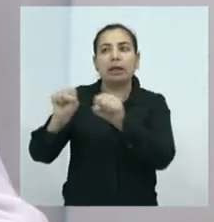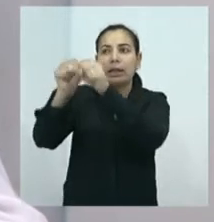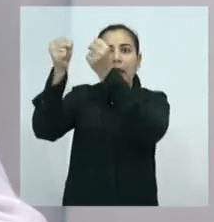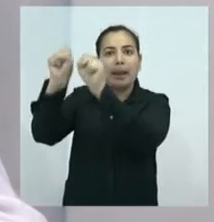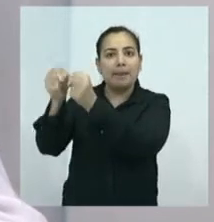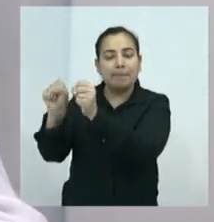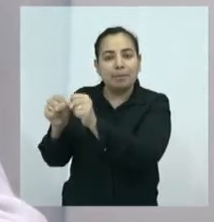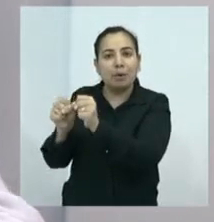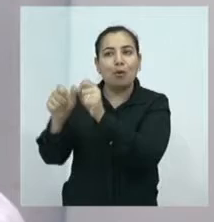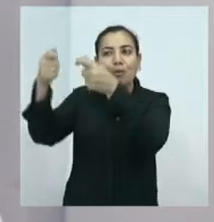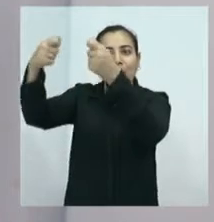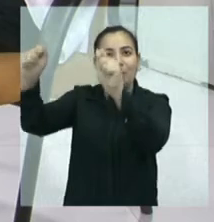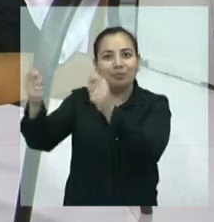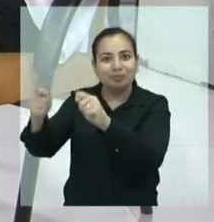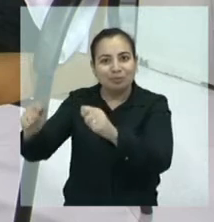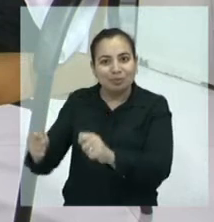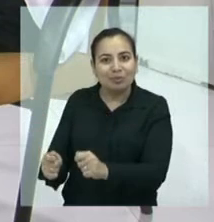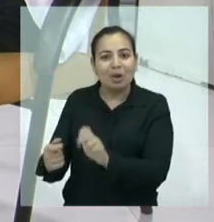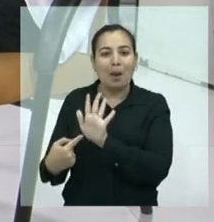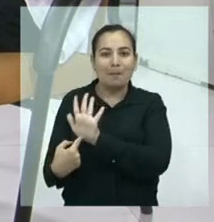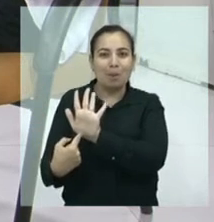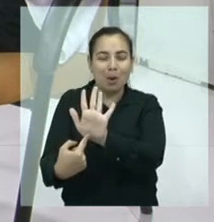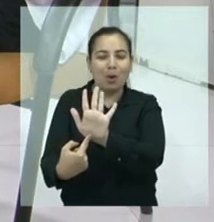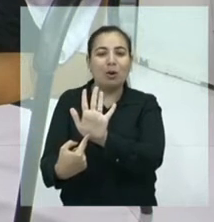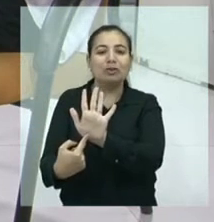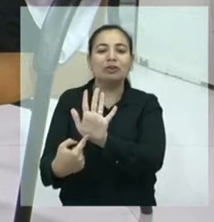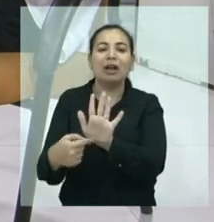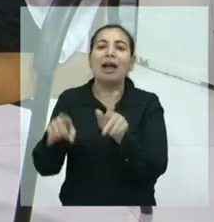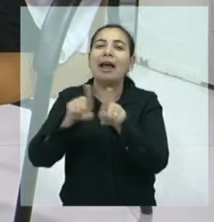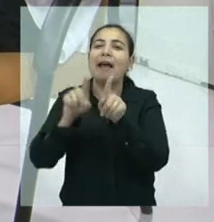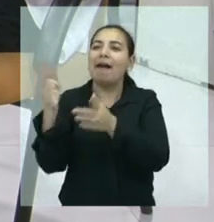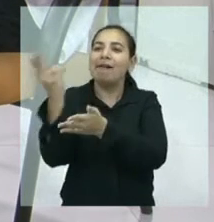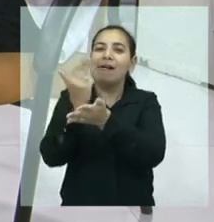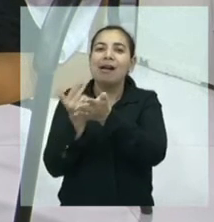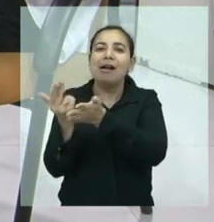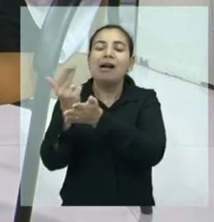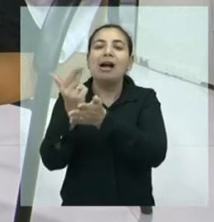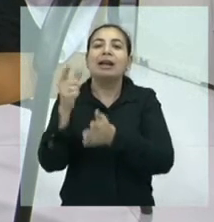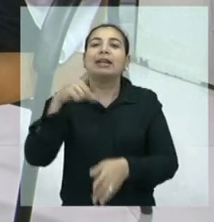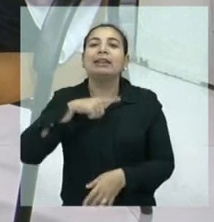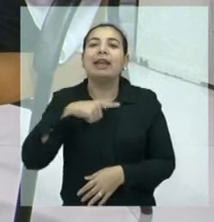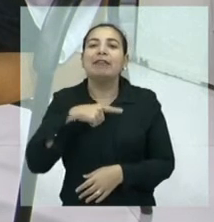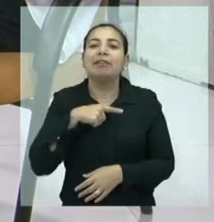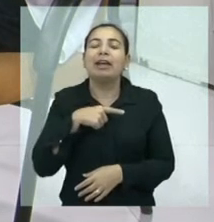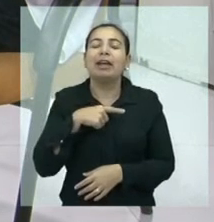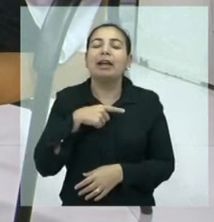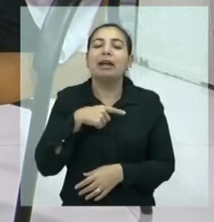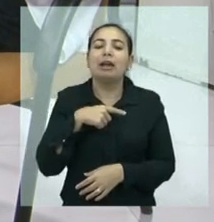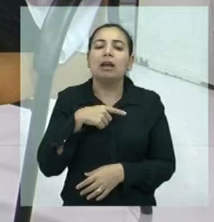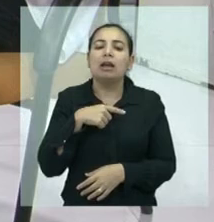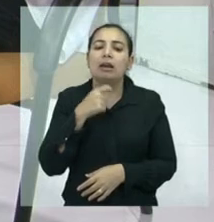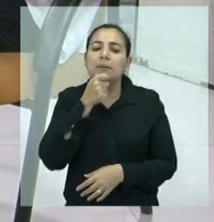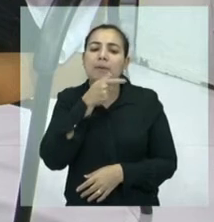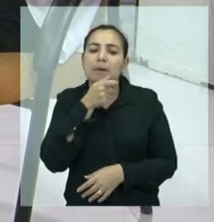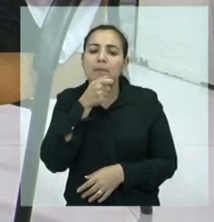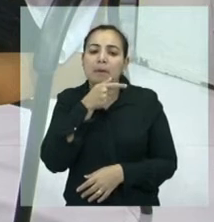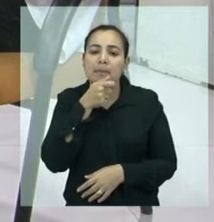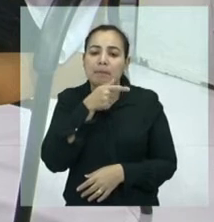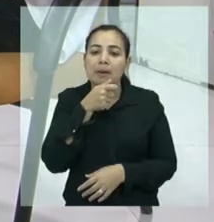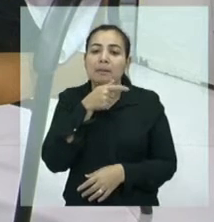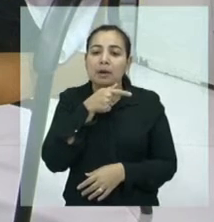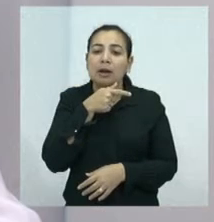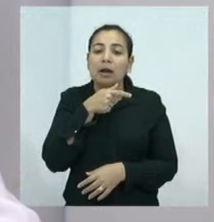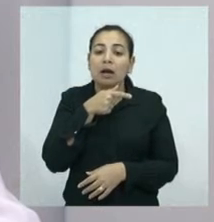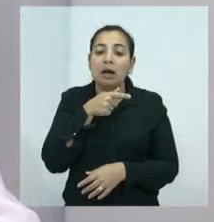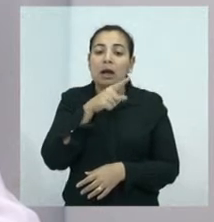de uma exposição. Era uma charge que mostrava um negro algemado sendo assassinado.